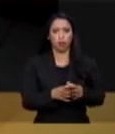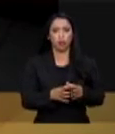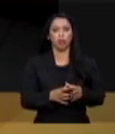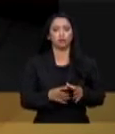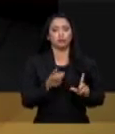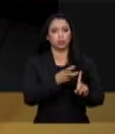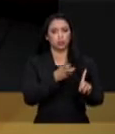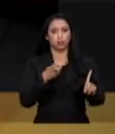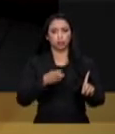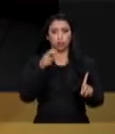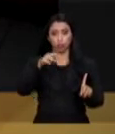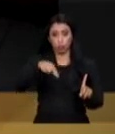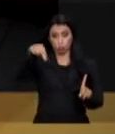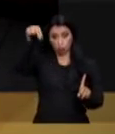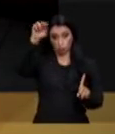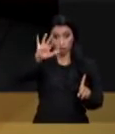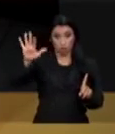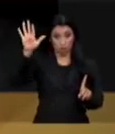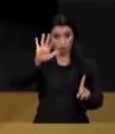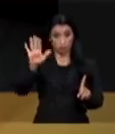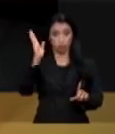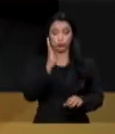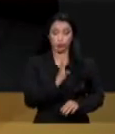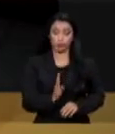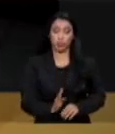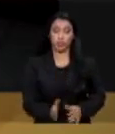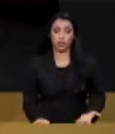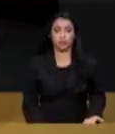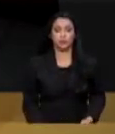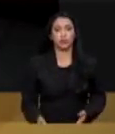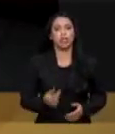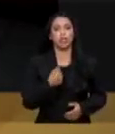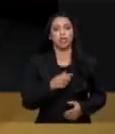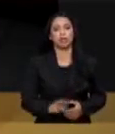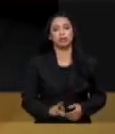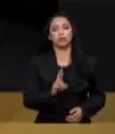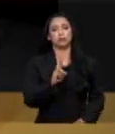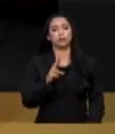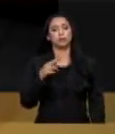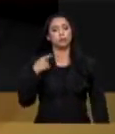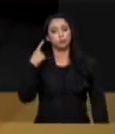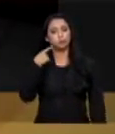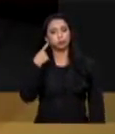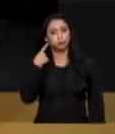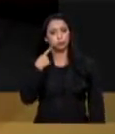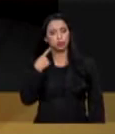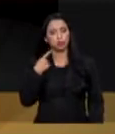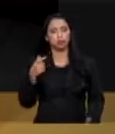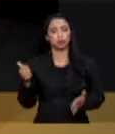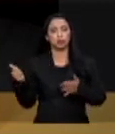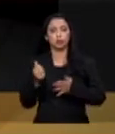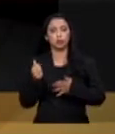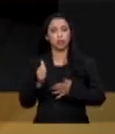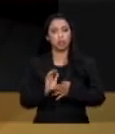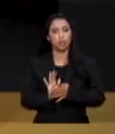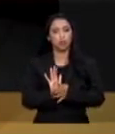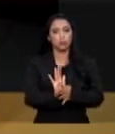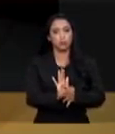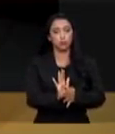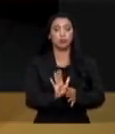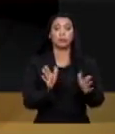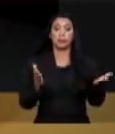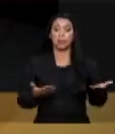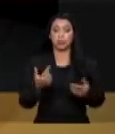Nordeste brasileiro. E falo aqui não apenas na condição de advogada do referido amicus curiae, mas, sobretudo, enquanto uma